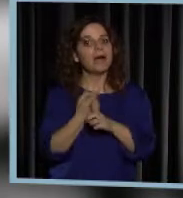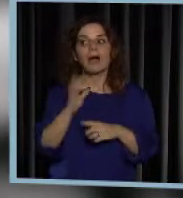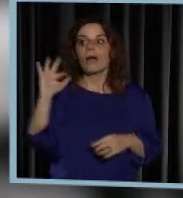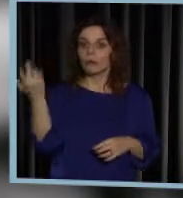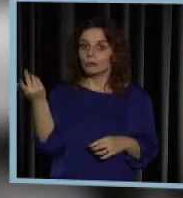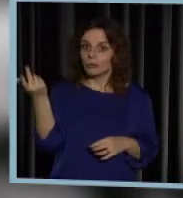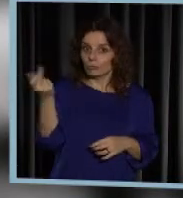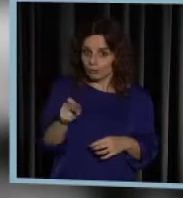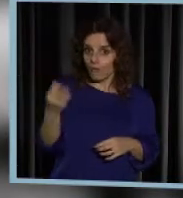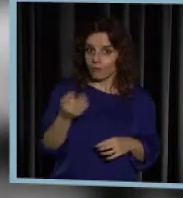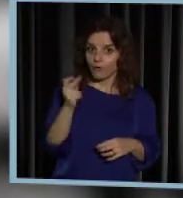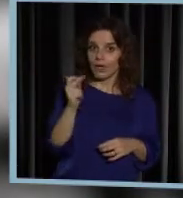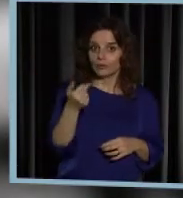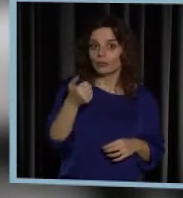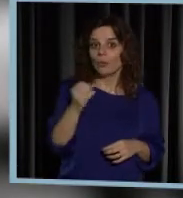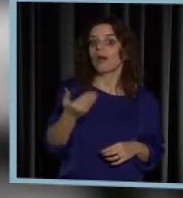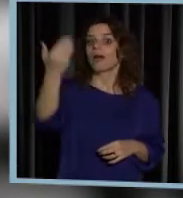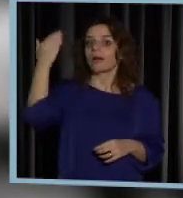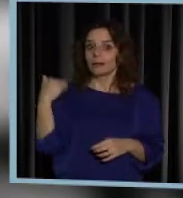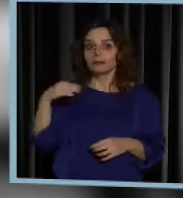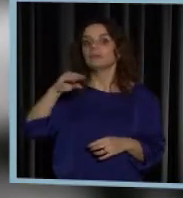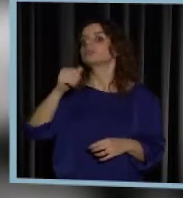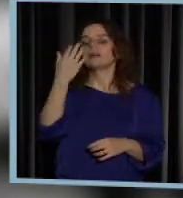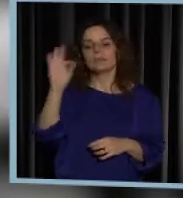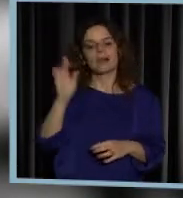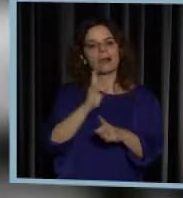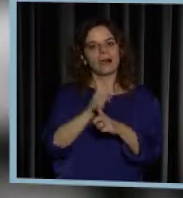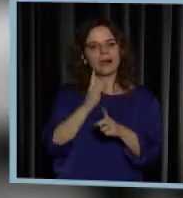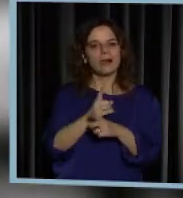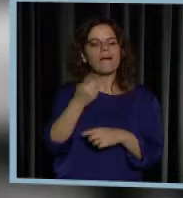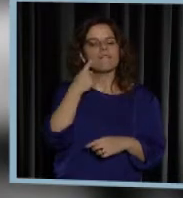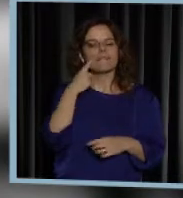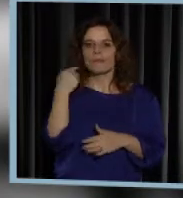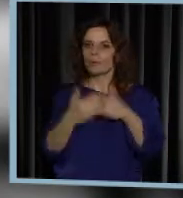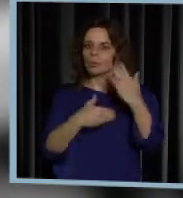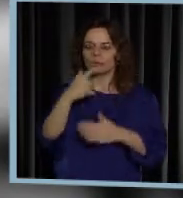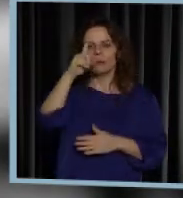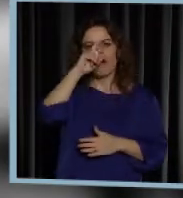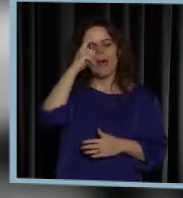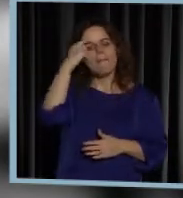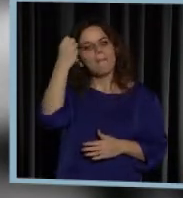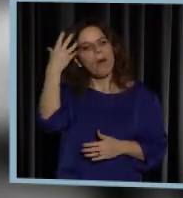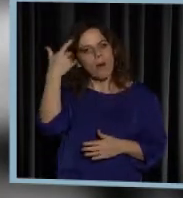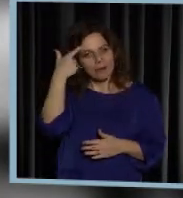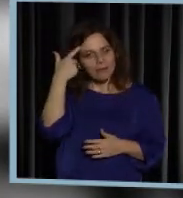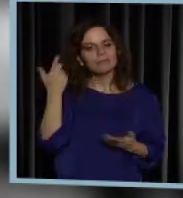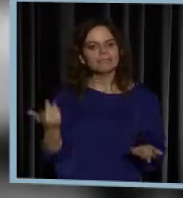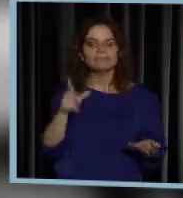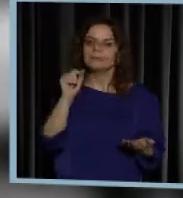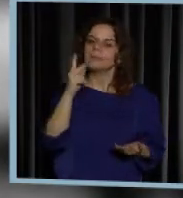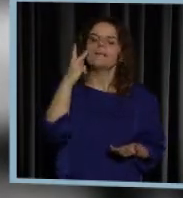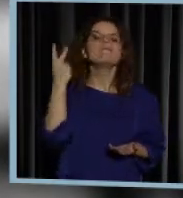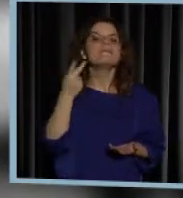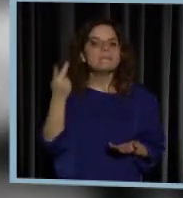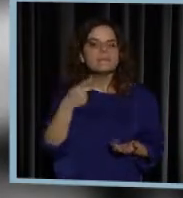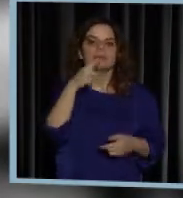aconteceu há 50 anos em França ainda continua vivo nas memórias e na própria